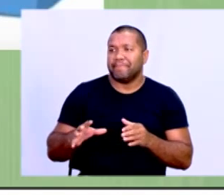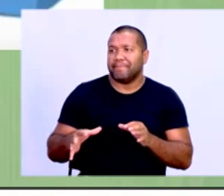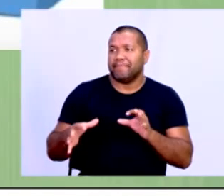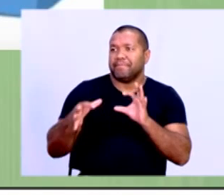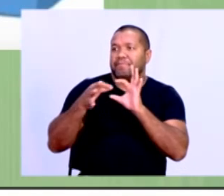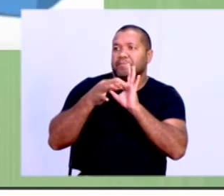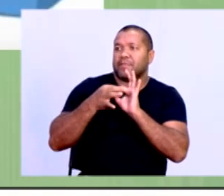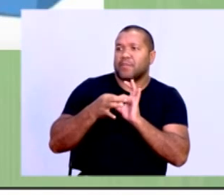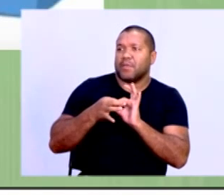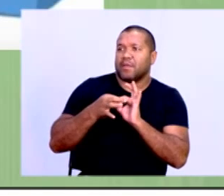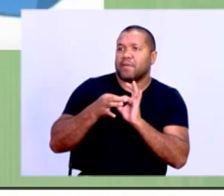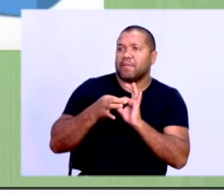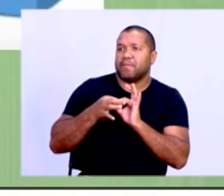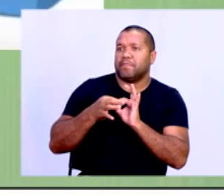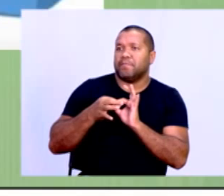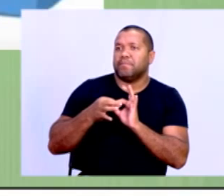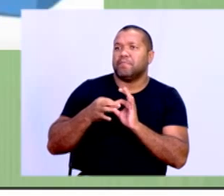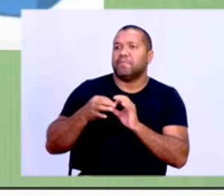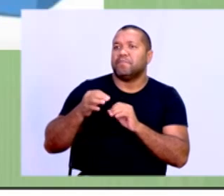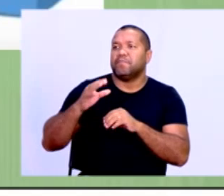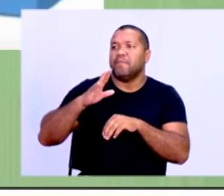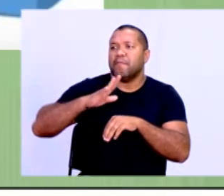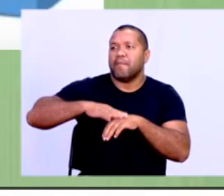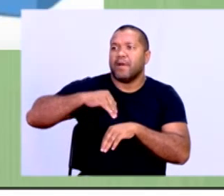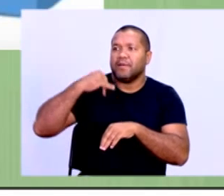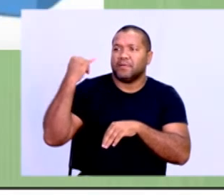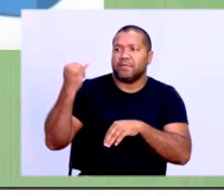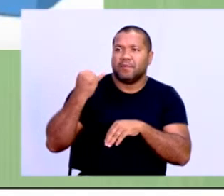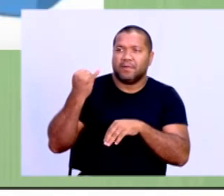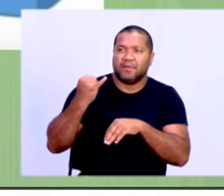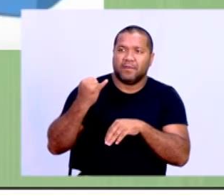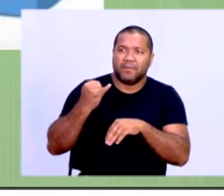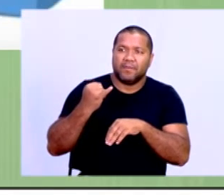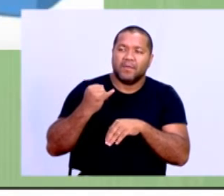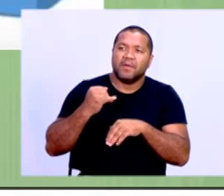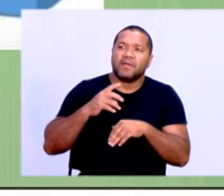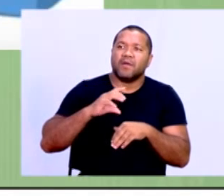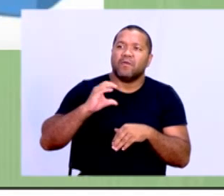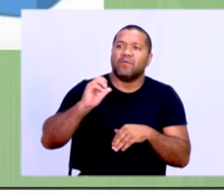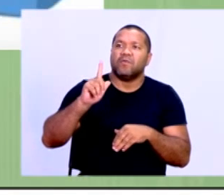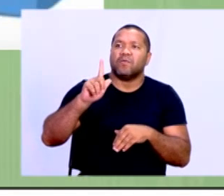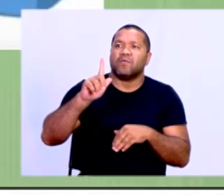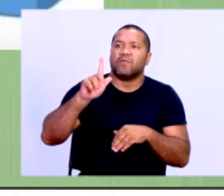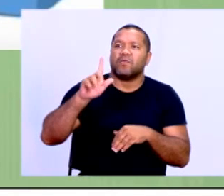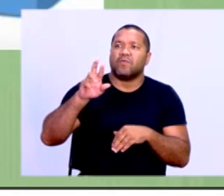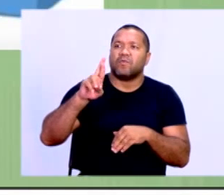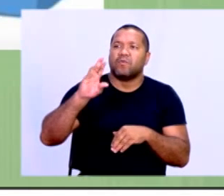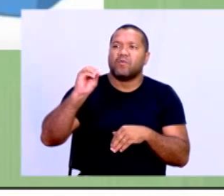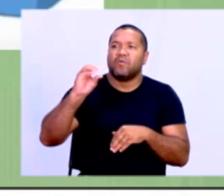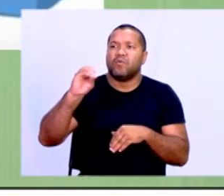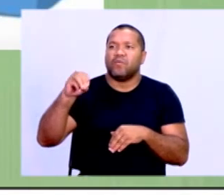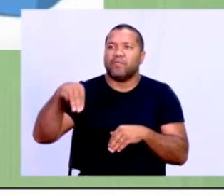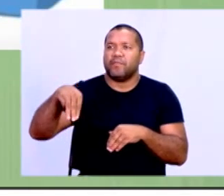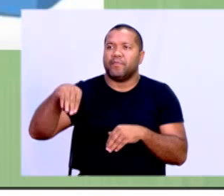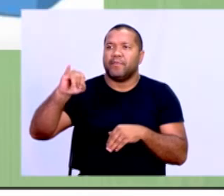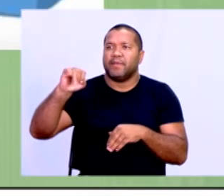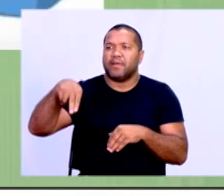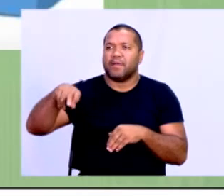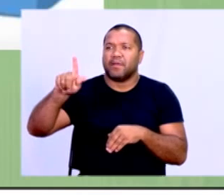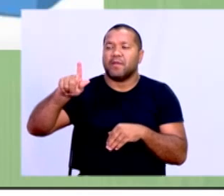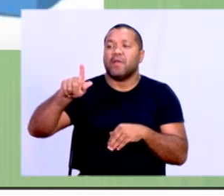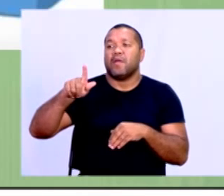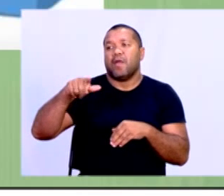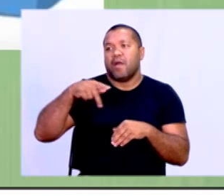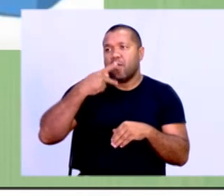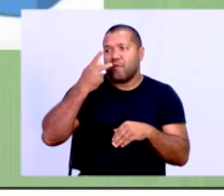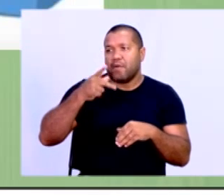lista, dessas funcionalidades, que é o grooming. Então, aqui eu vou priorizar. Quem vai ser feito primeiro? Não, primeiro nós